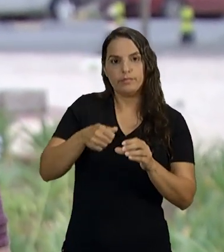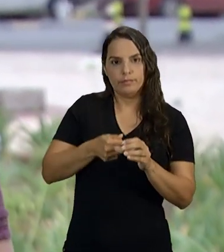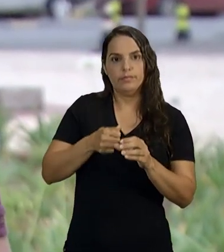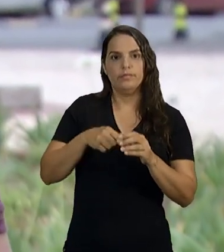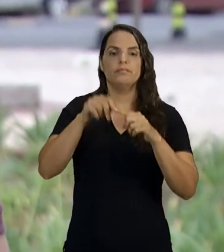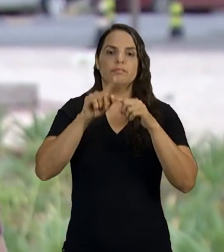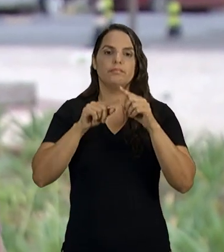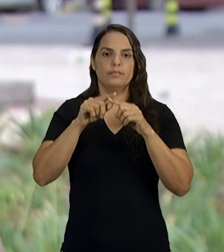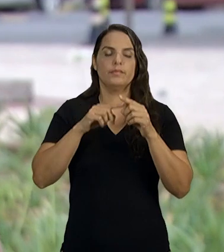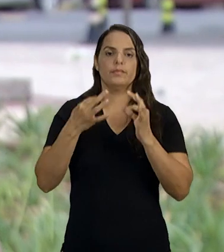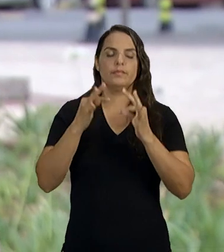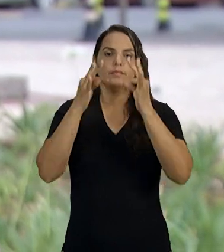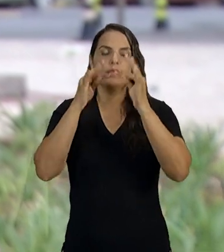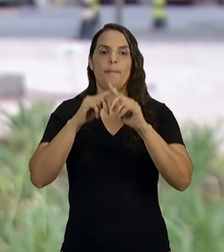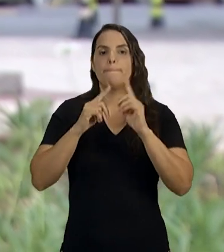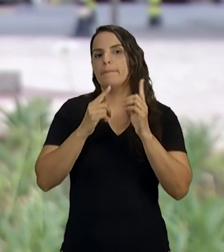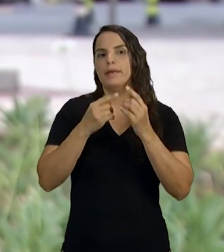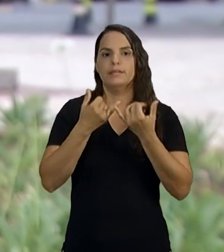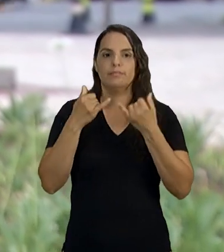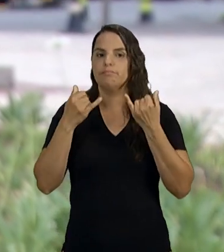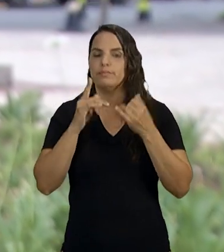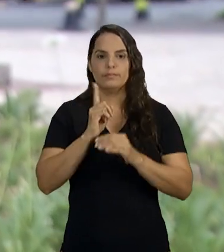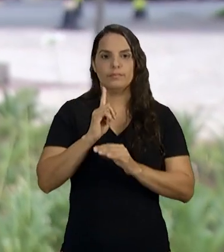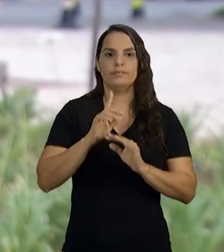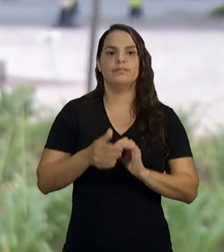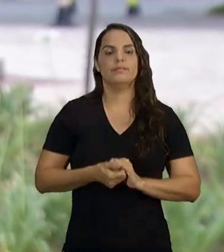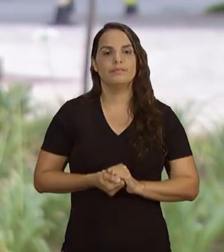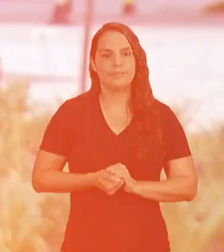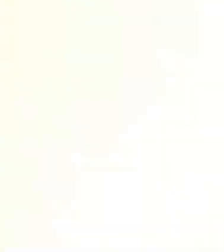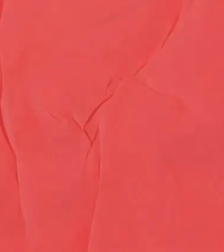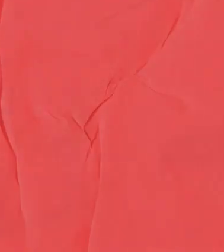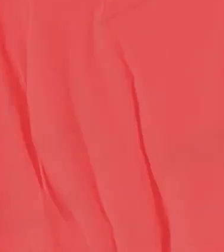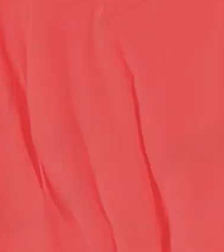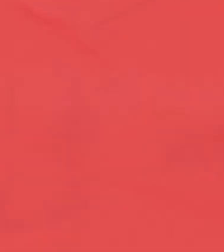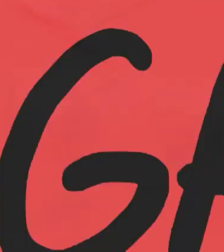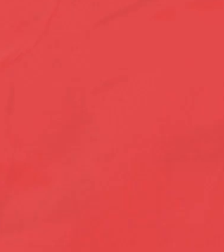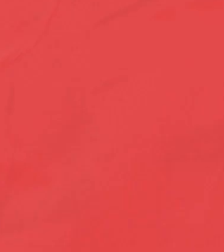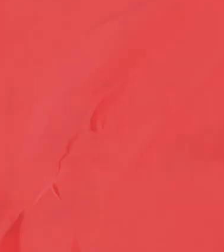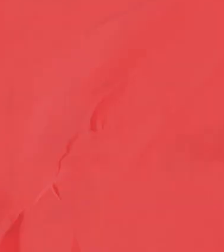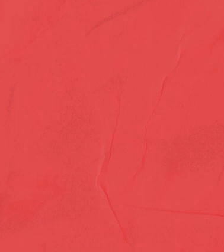abridor de lata é uma ferramenta tecnológica e ela não necessariamente ela é eletrônica.